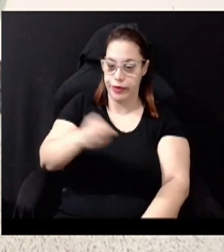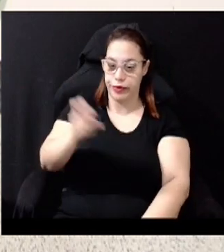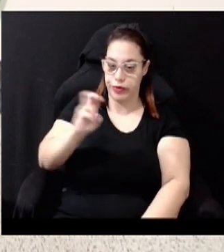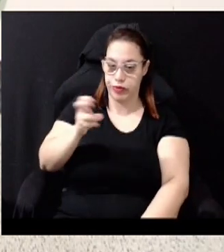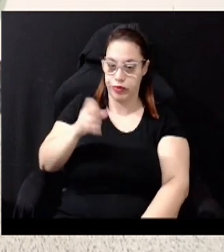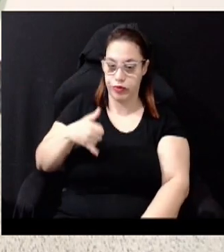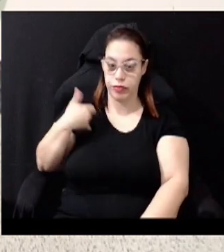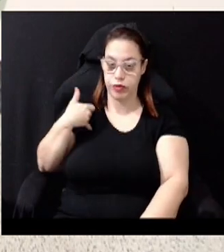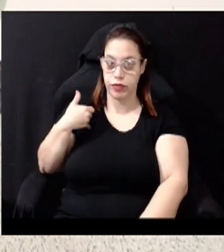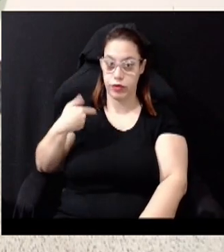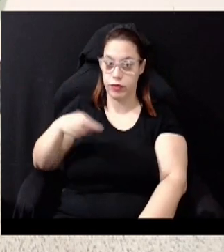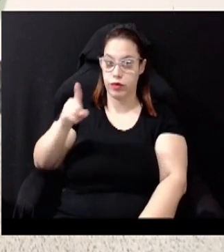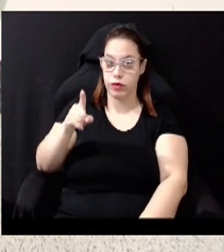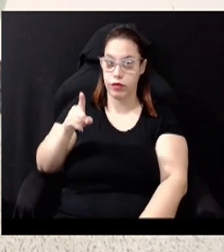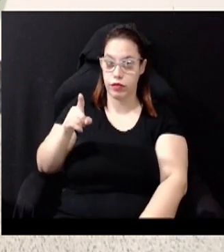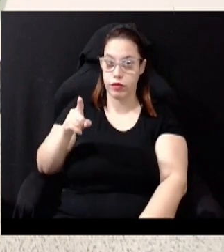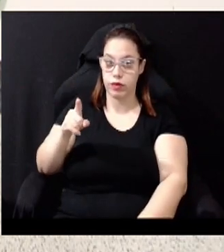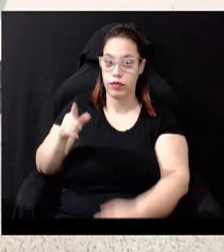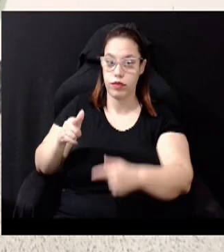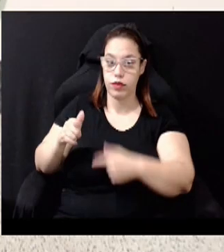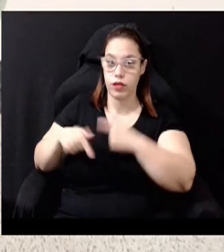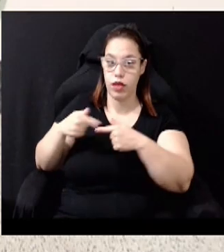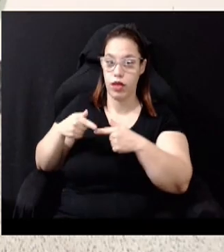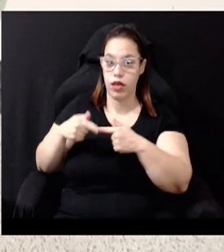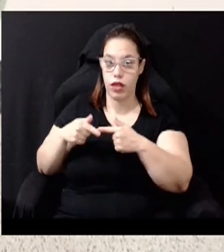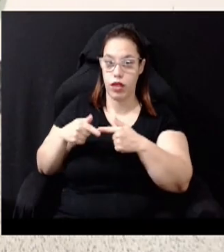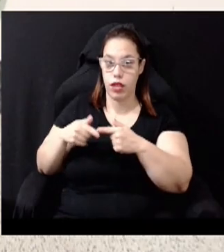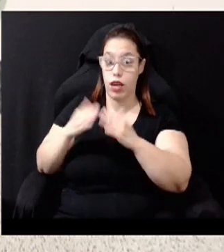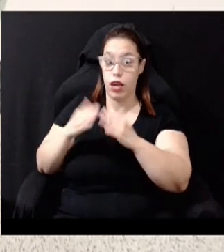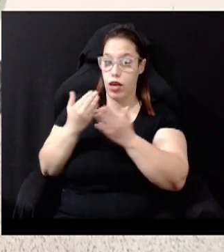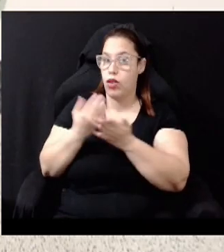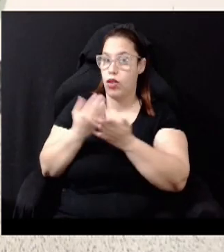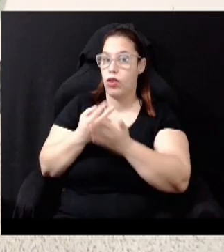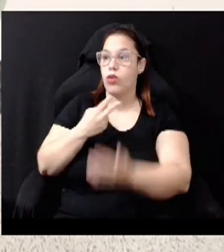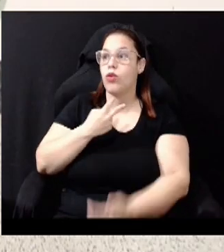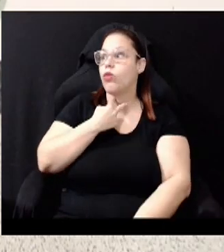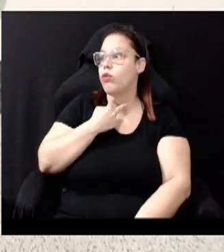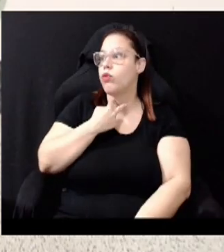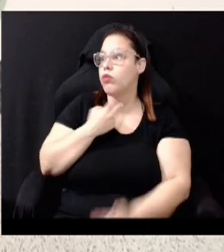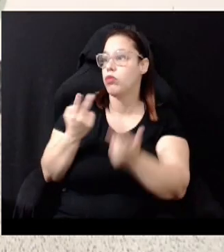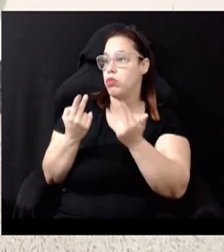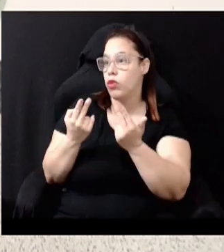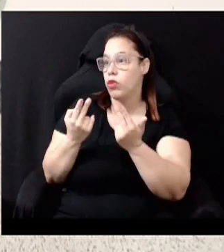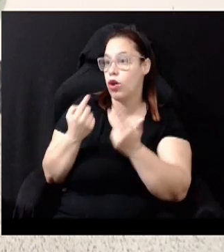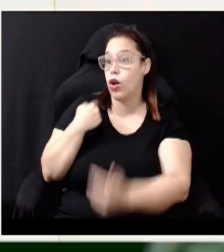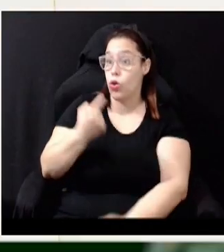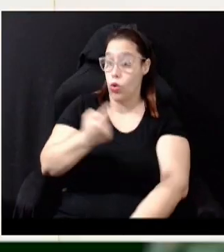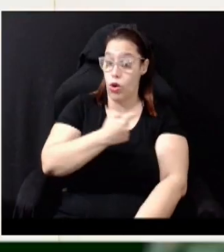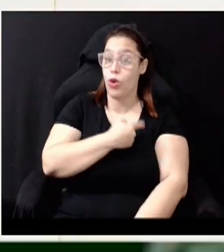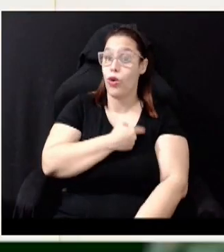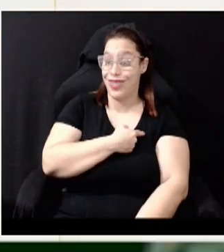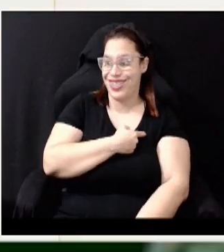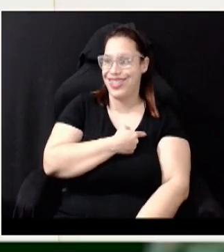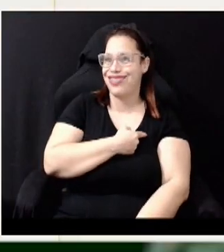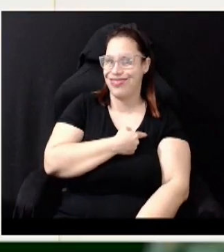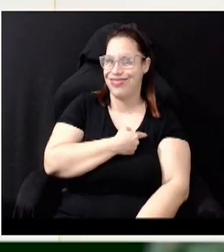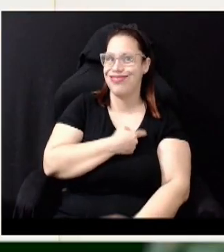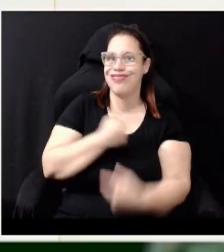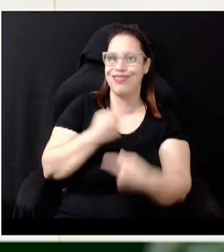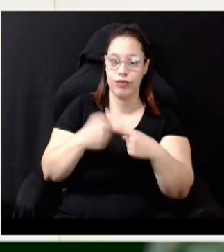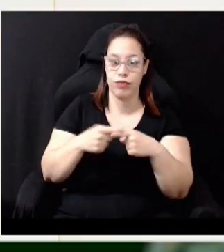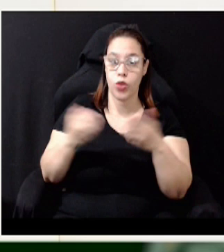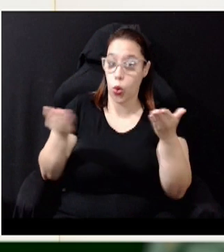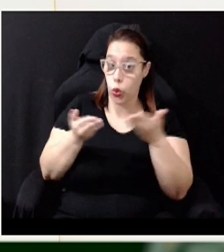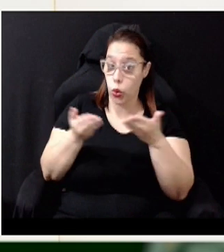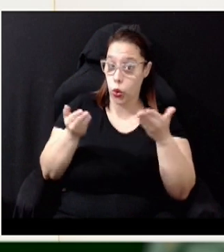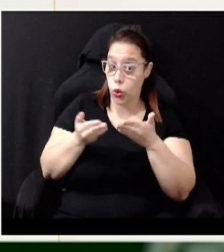vir de uma geração que na escola já não pode mais. Então vai ser parecida com a minha geração, né? Porque hoje essa